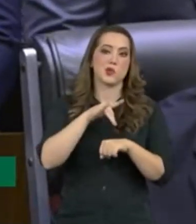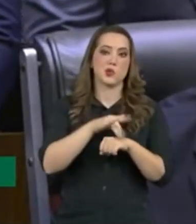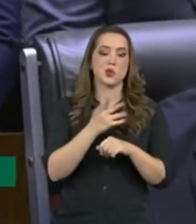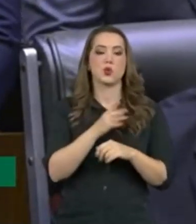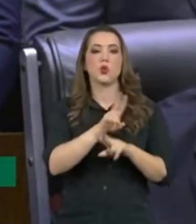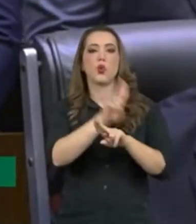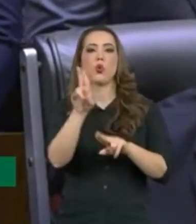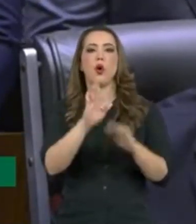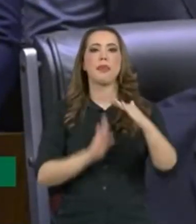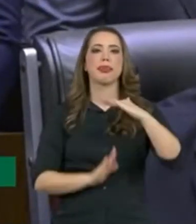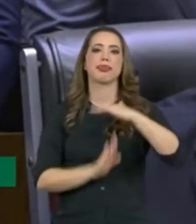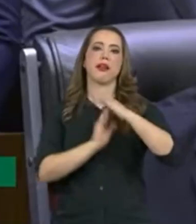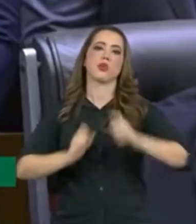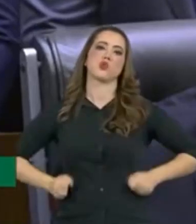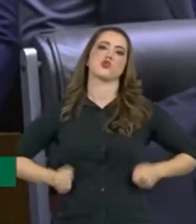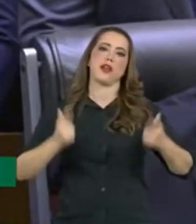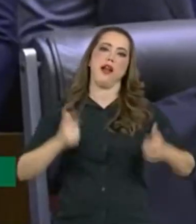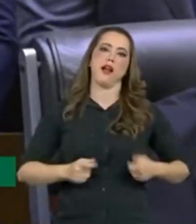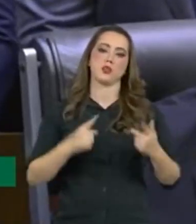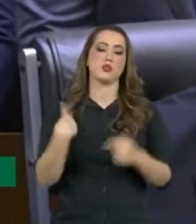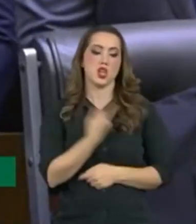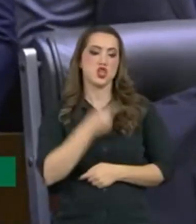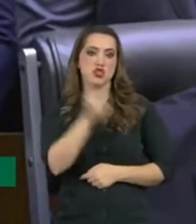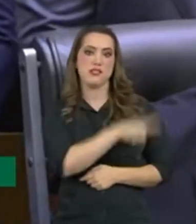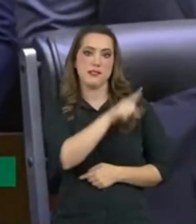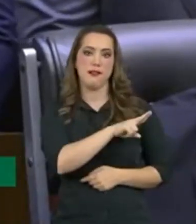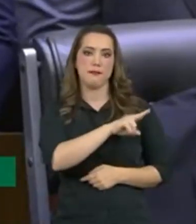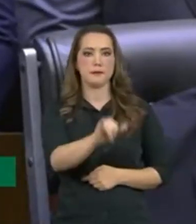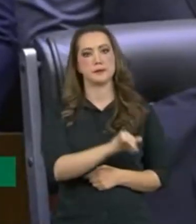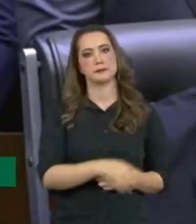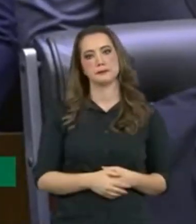de gastos, que haveremos de revogar.